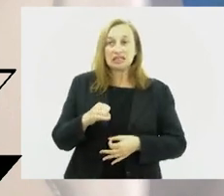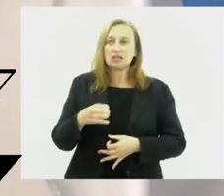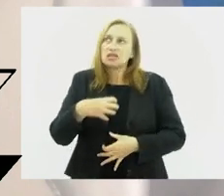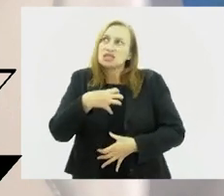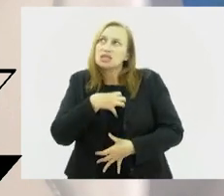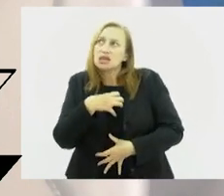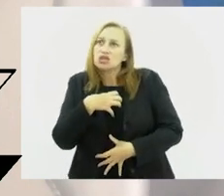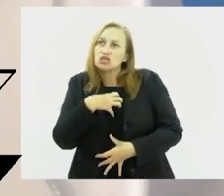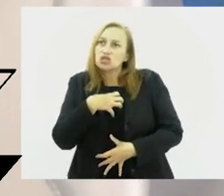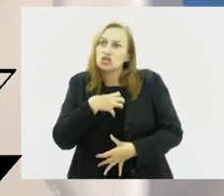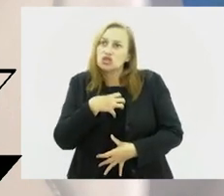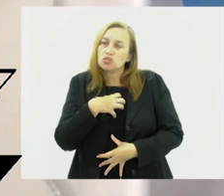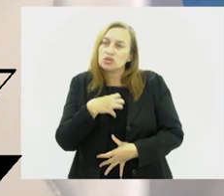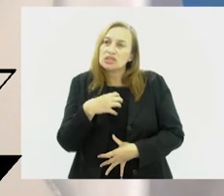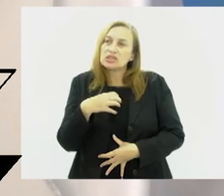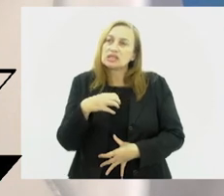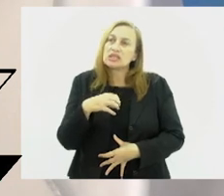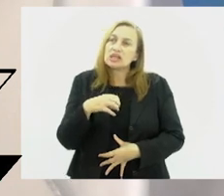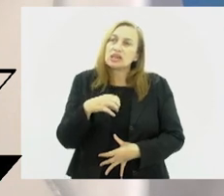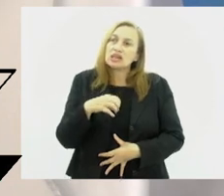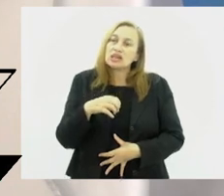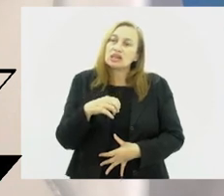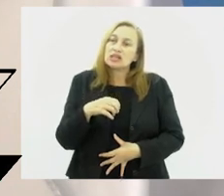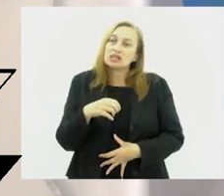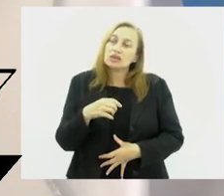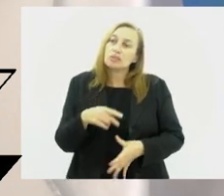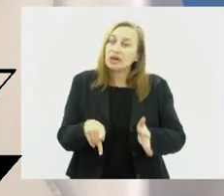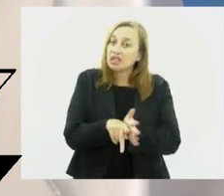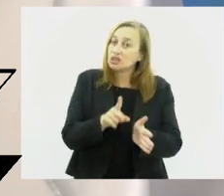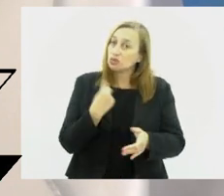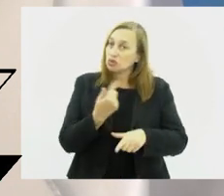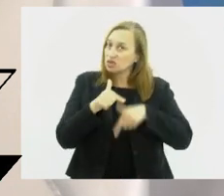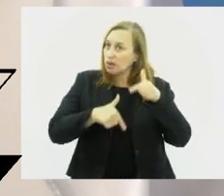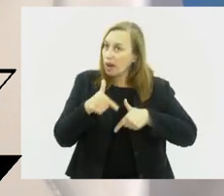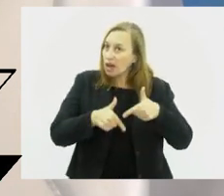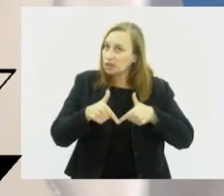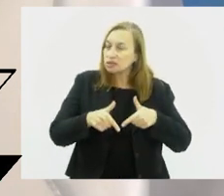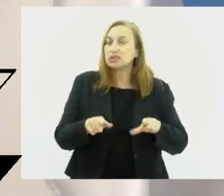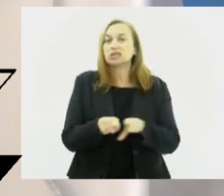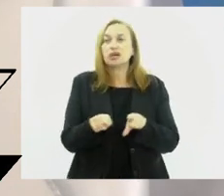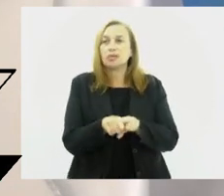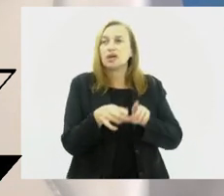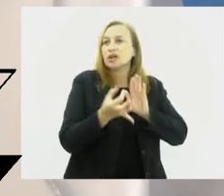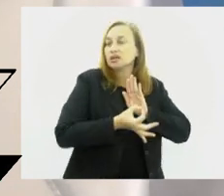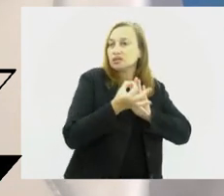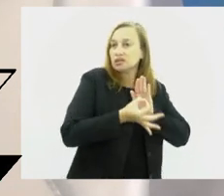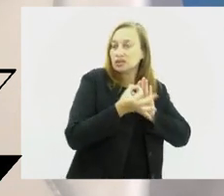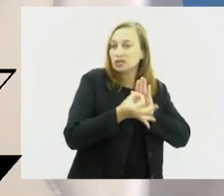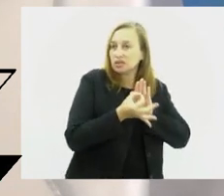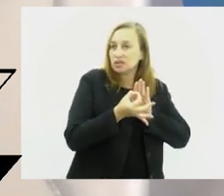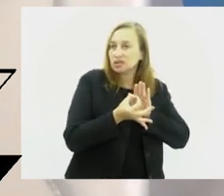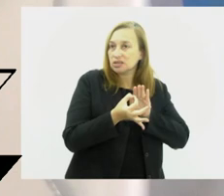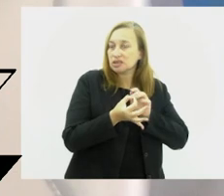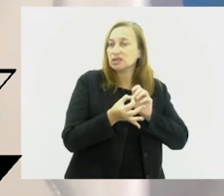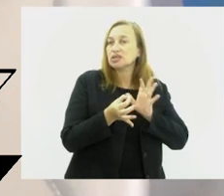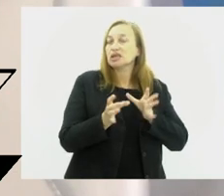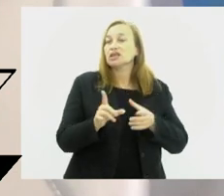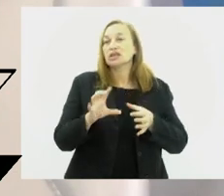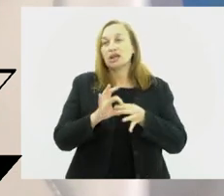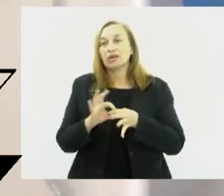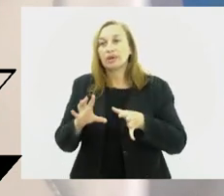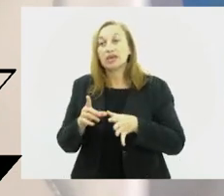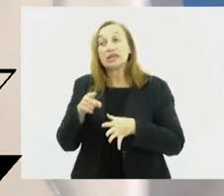sentido, se é crível no ordenamento. E damos o parecer pela legalidade, para saber se aquela